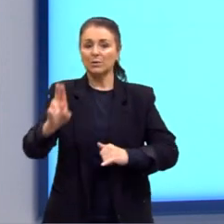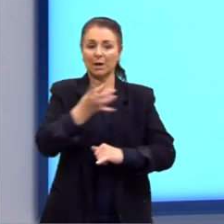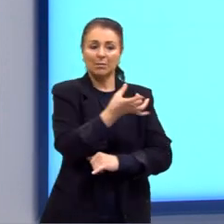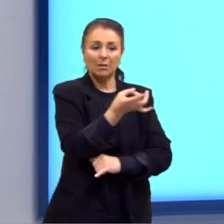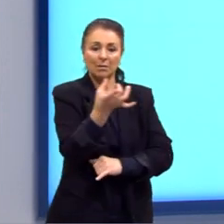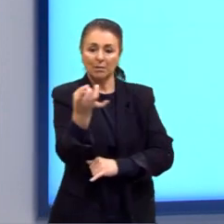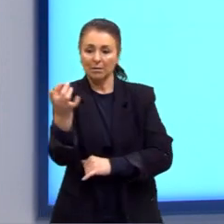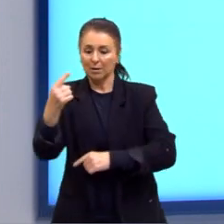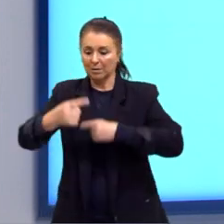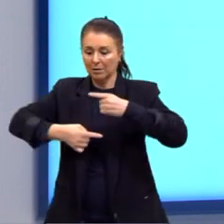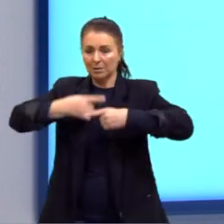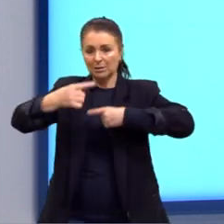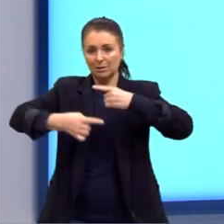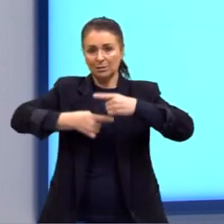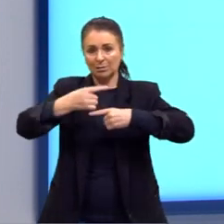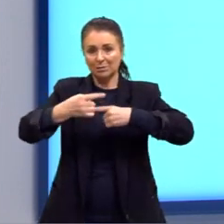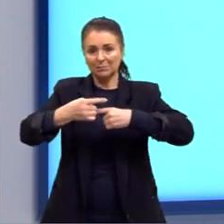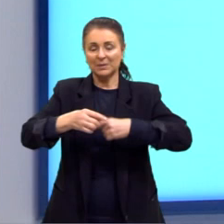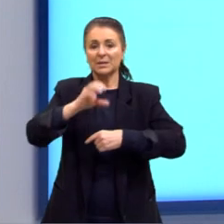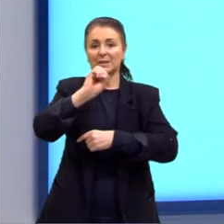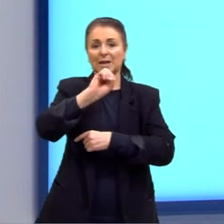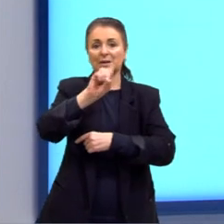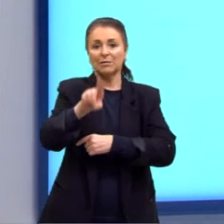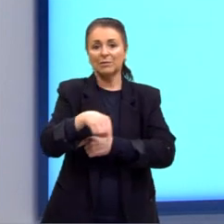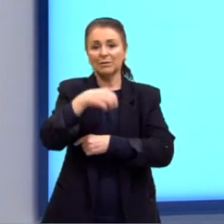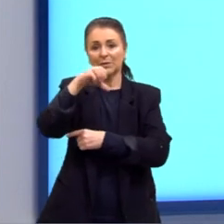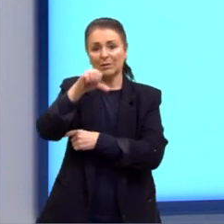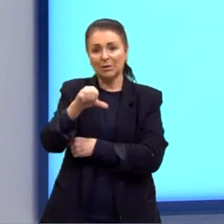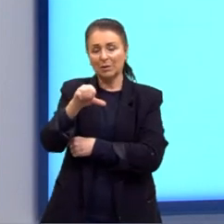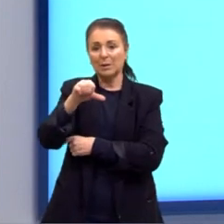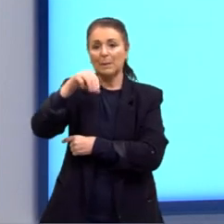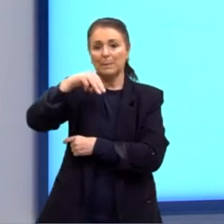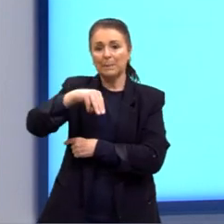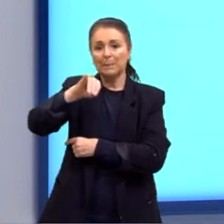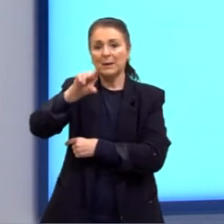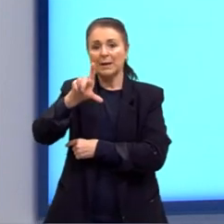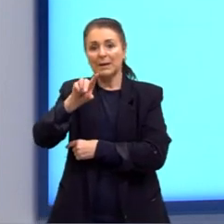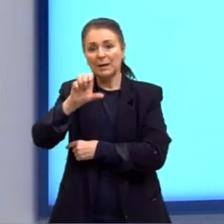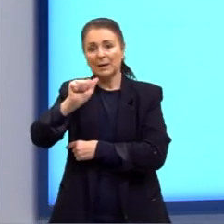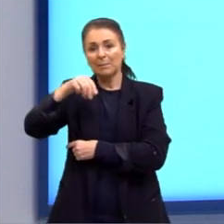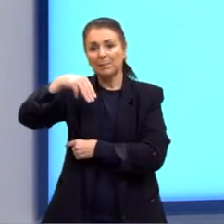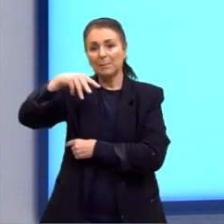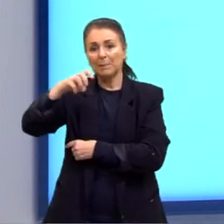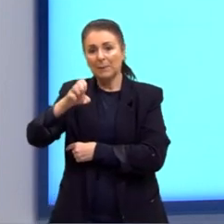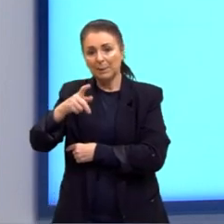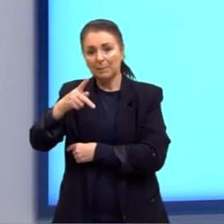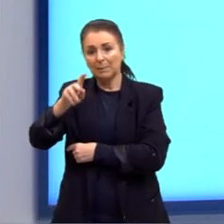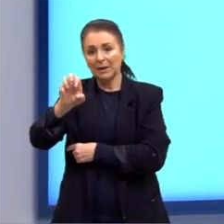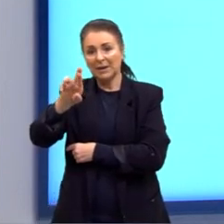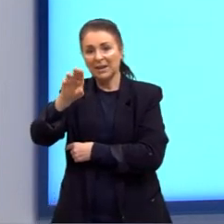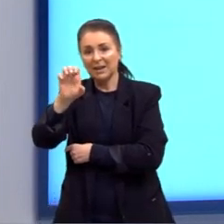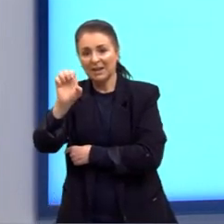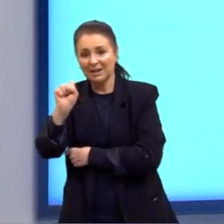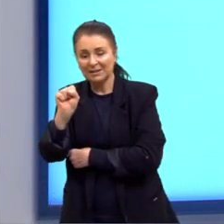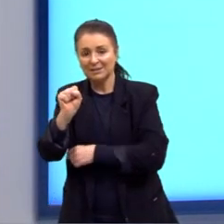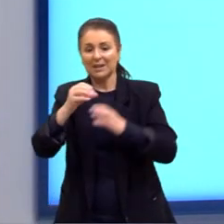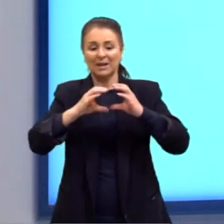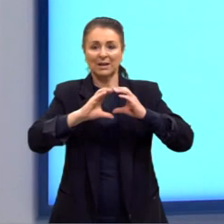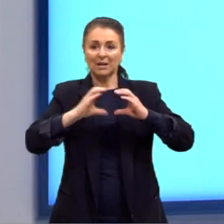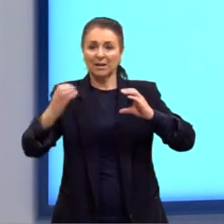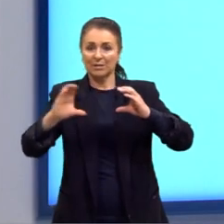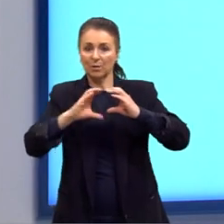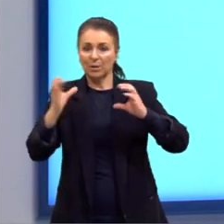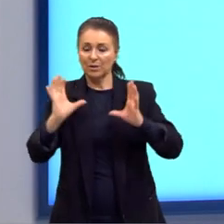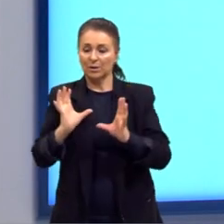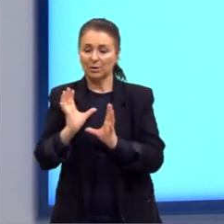cada resistor vai ser 0,9 Mille banpa tá E essa corrente né Ela